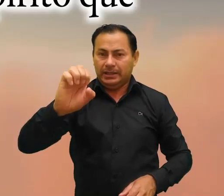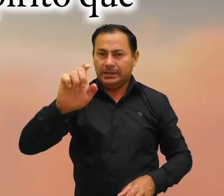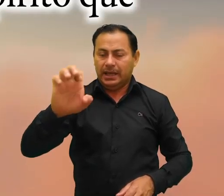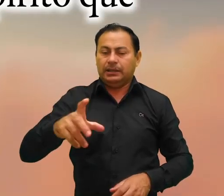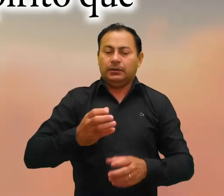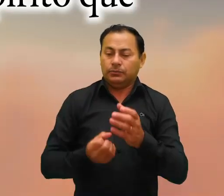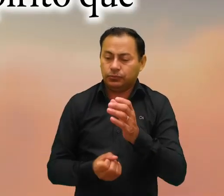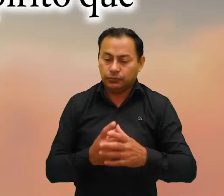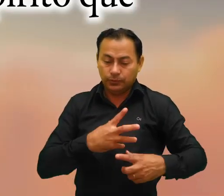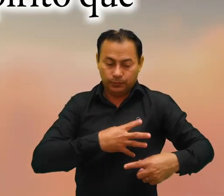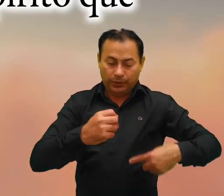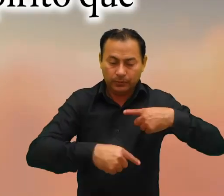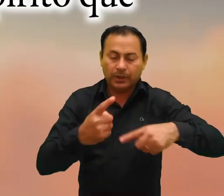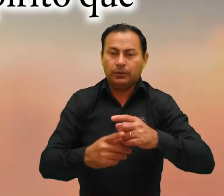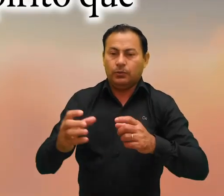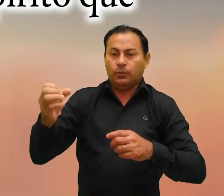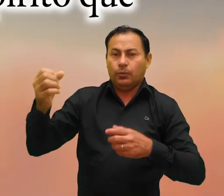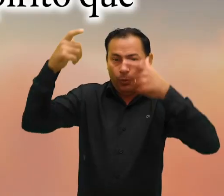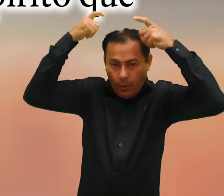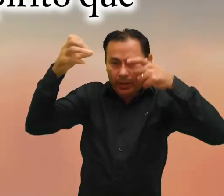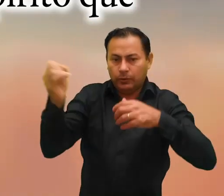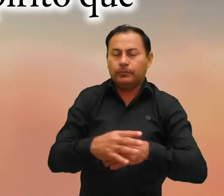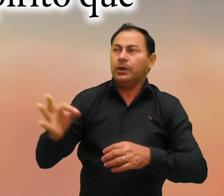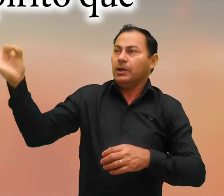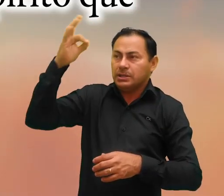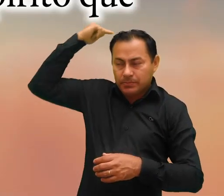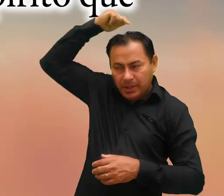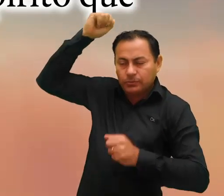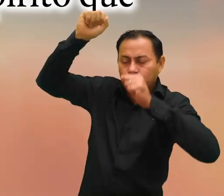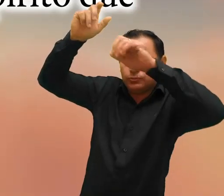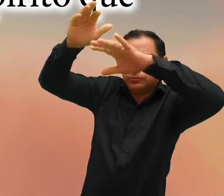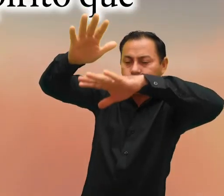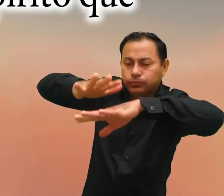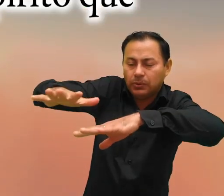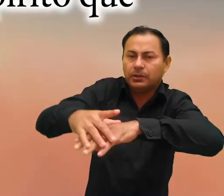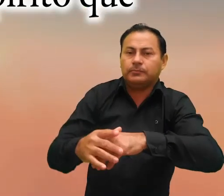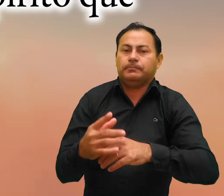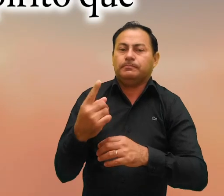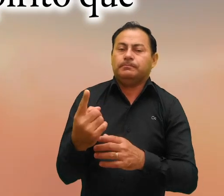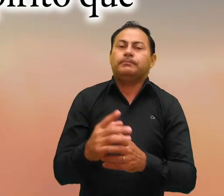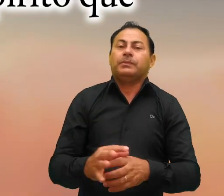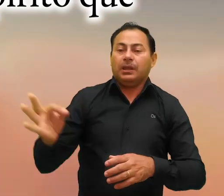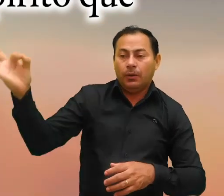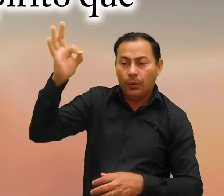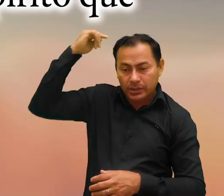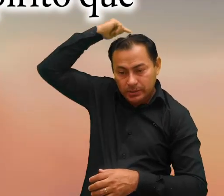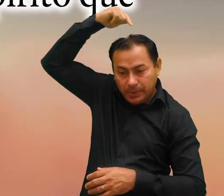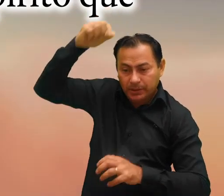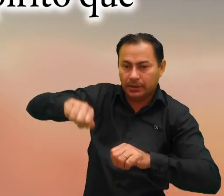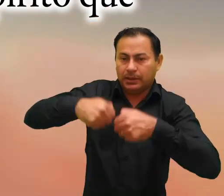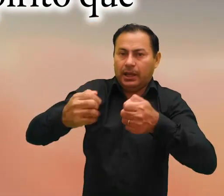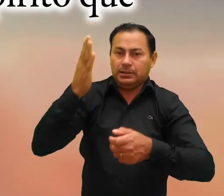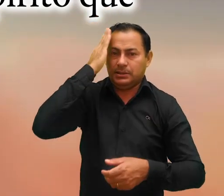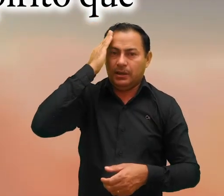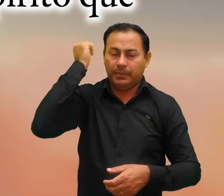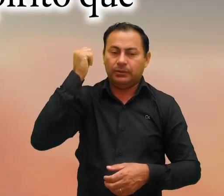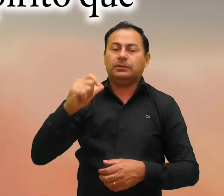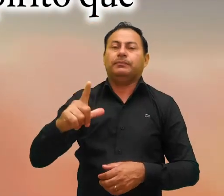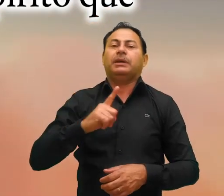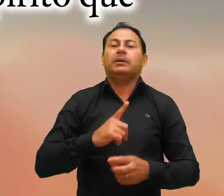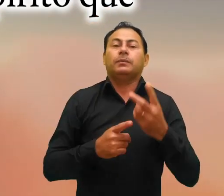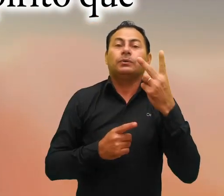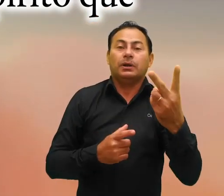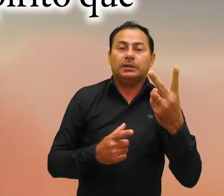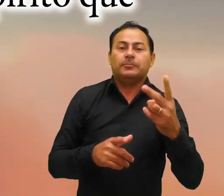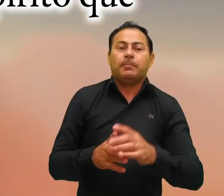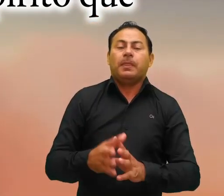um renovo. O Espírito do Senhor repousará sobre ele. 1. O Espírito que dá sabedoria. Aí temos